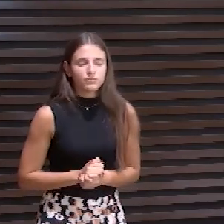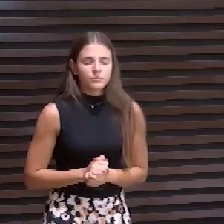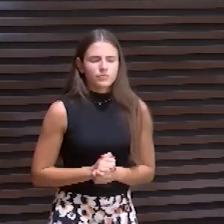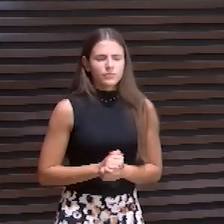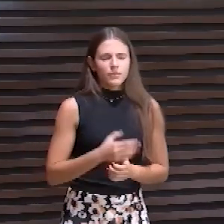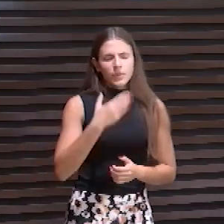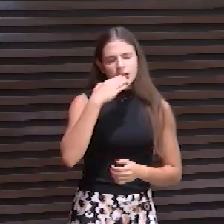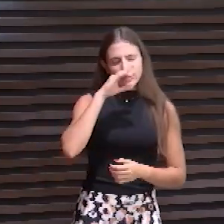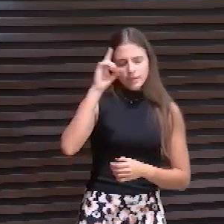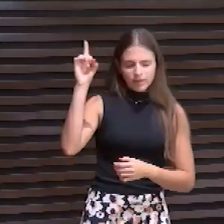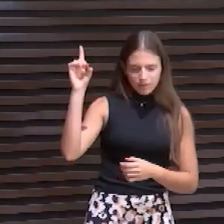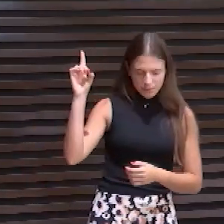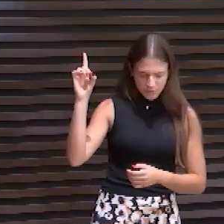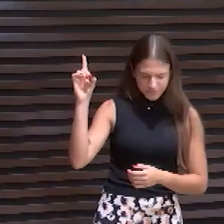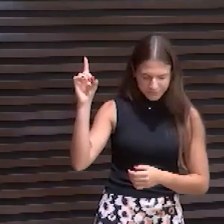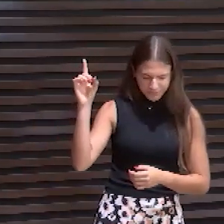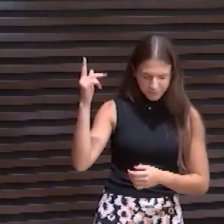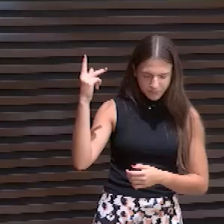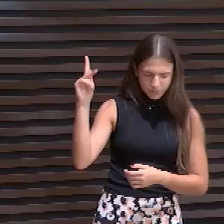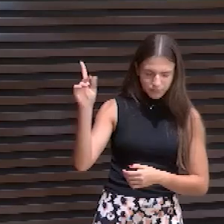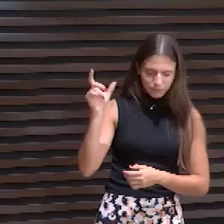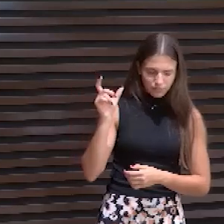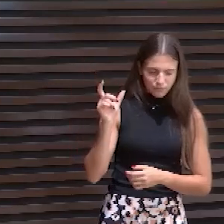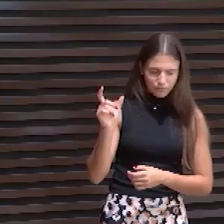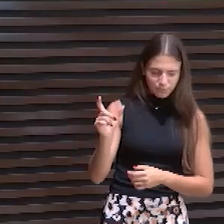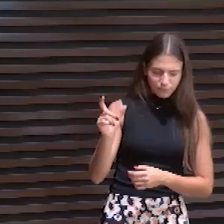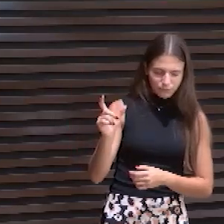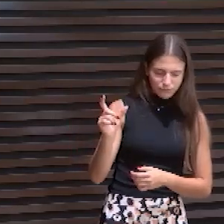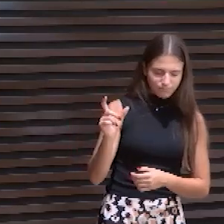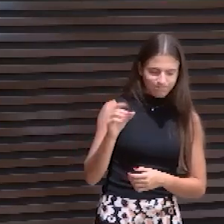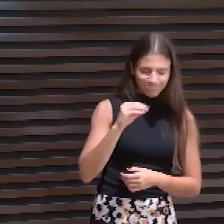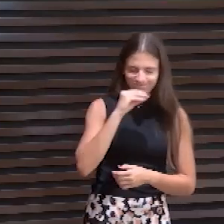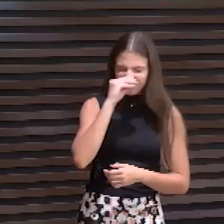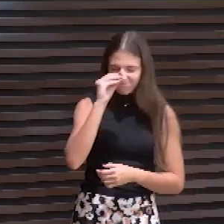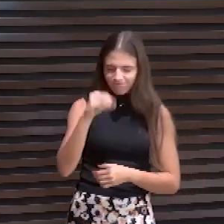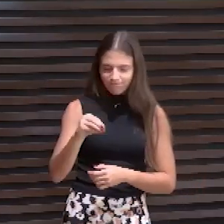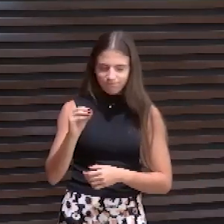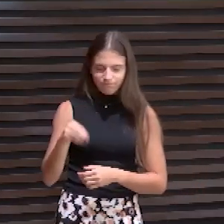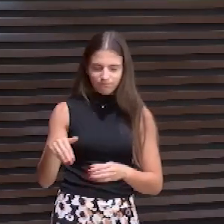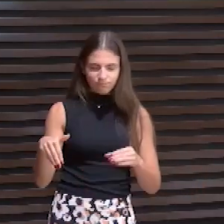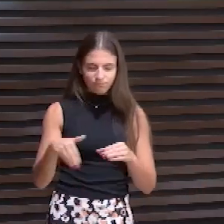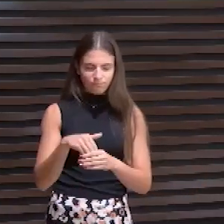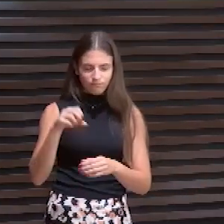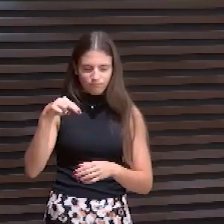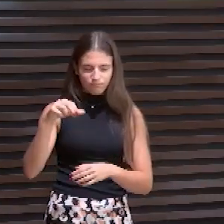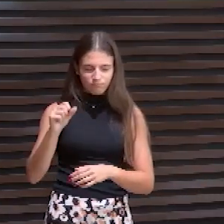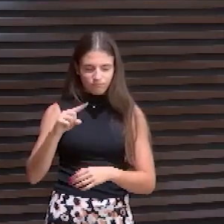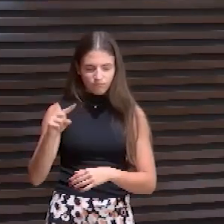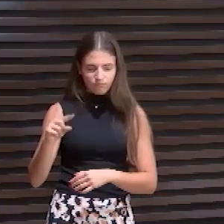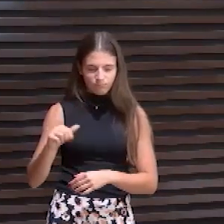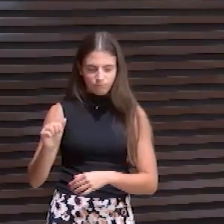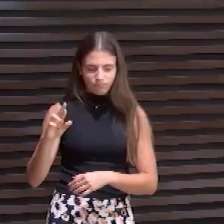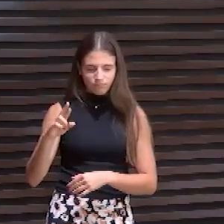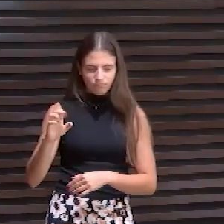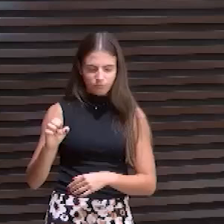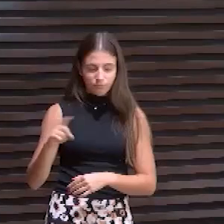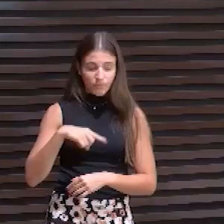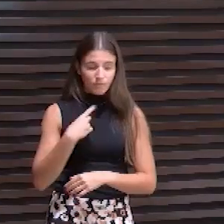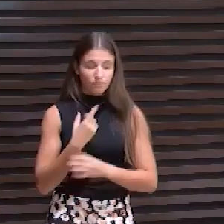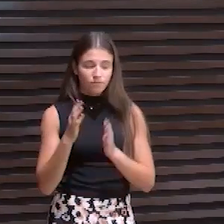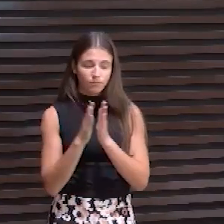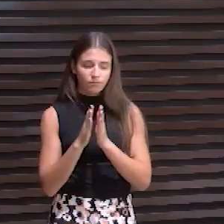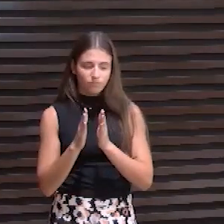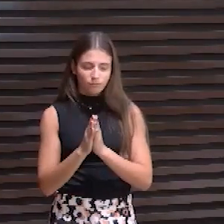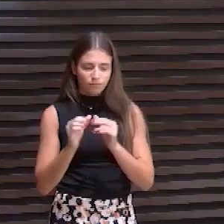Pai, a Tua palavra foi rejeitada em Nazaré. E a nossa oração é que essa verdade não